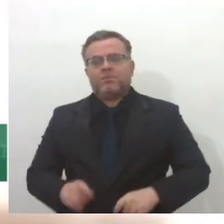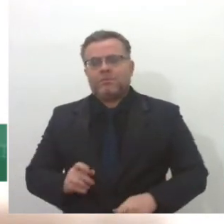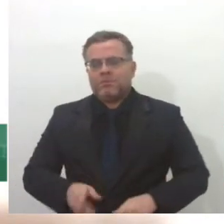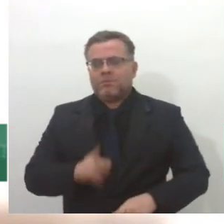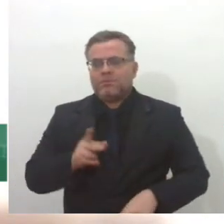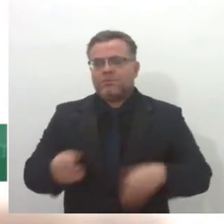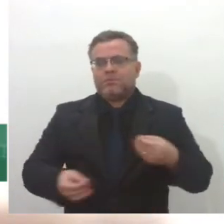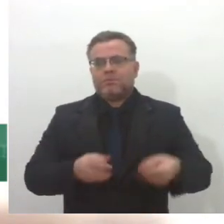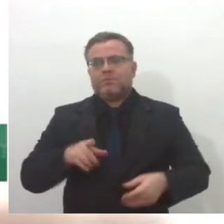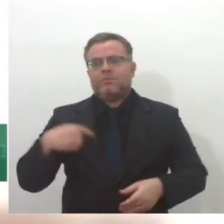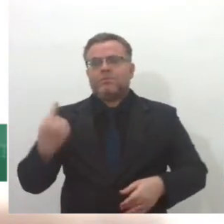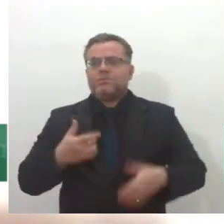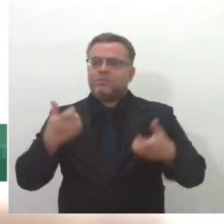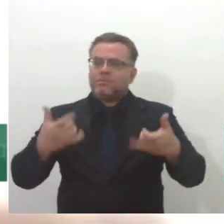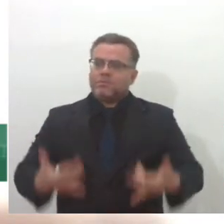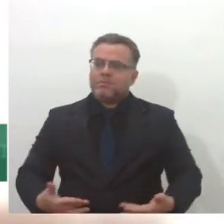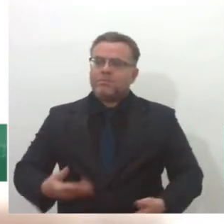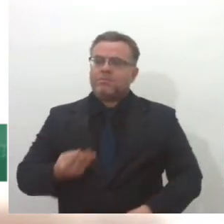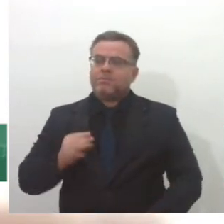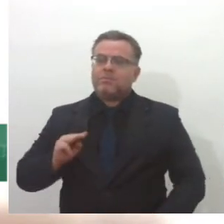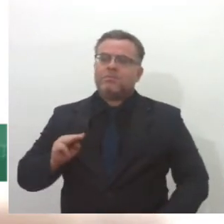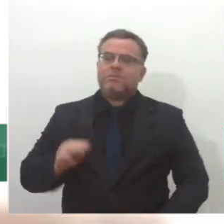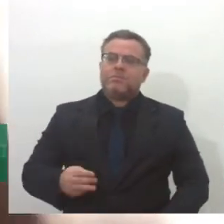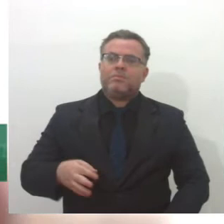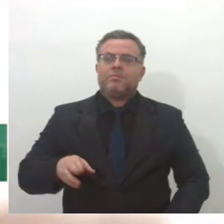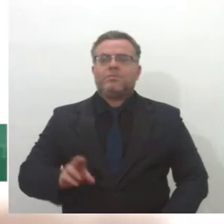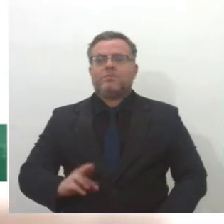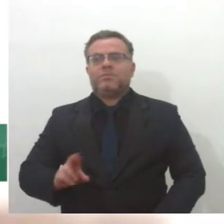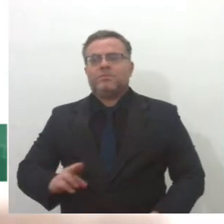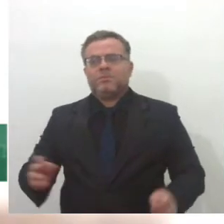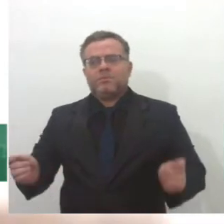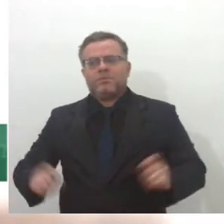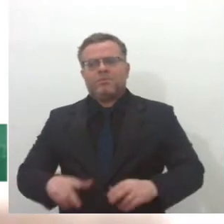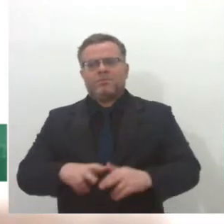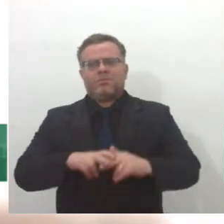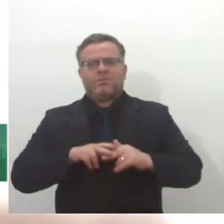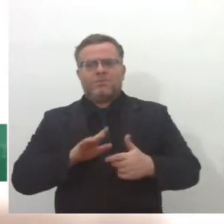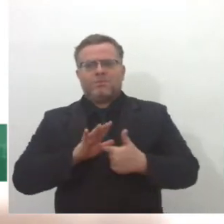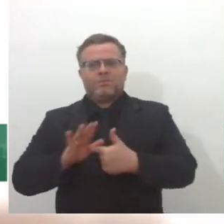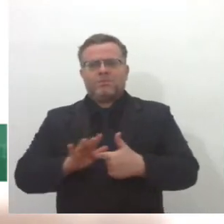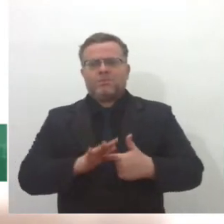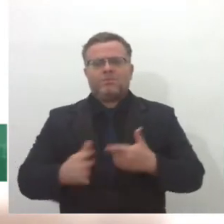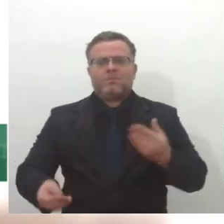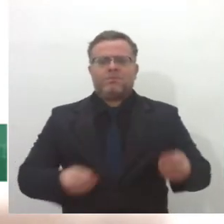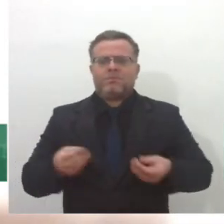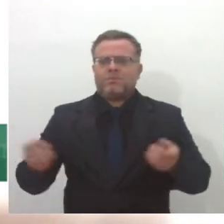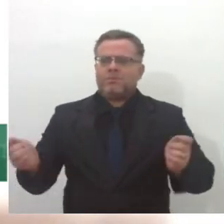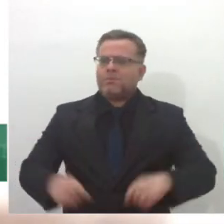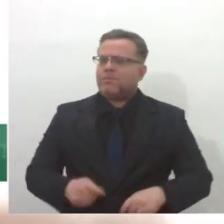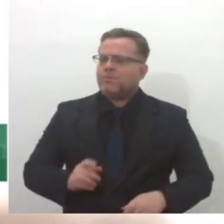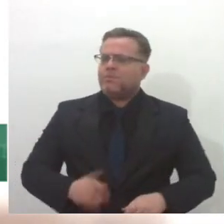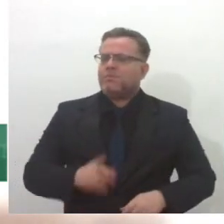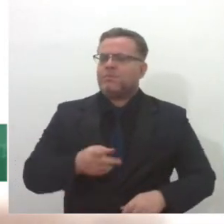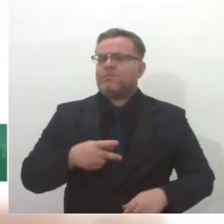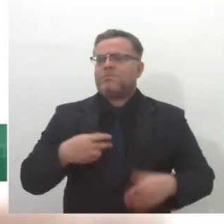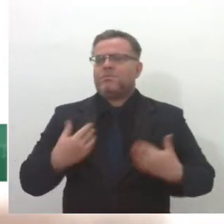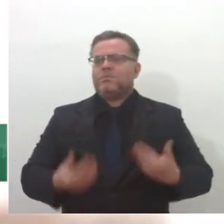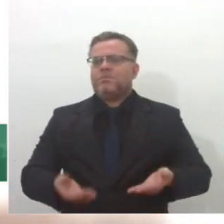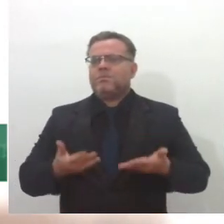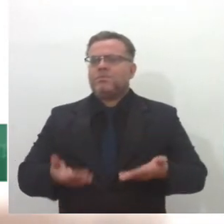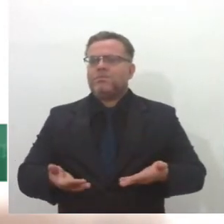de 50 bilhões de reais, e isso a gente tem vários exemplos. Quem tiver curiosidade, depois bota no Google. Lojas